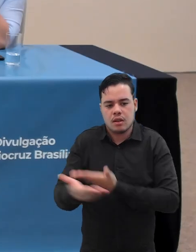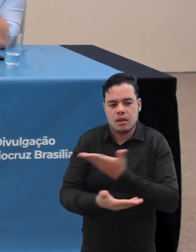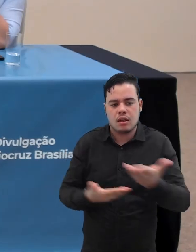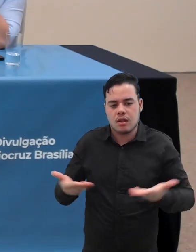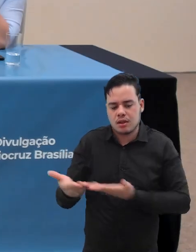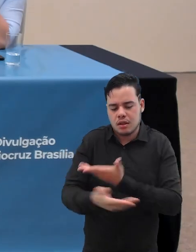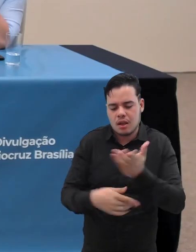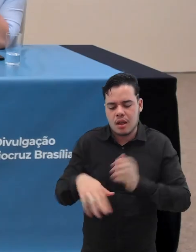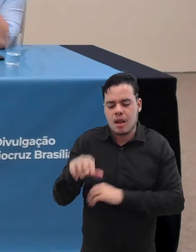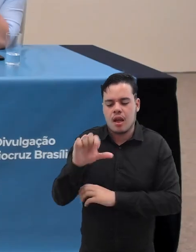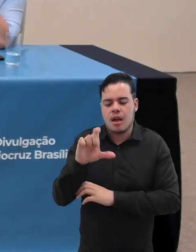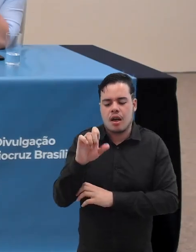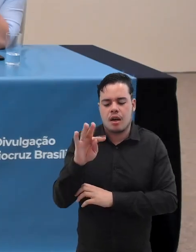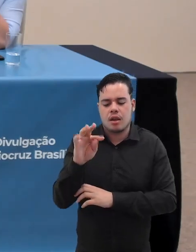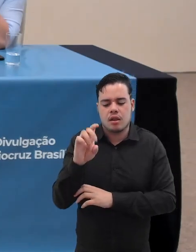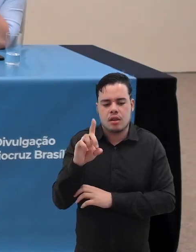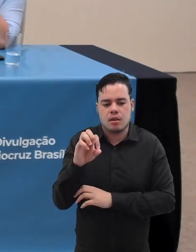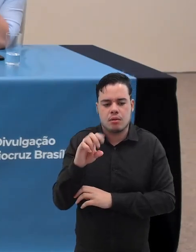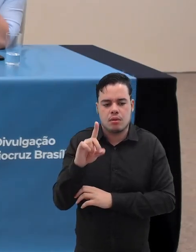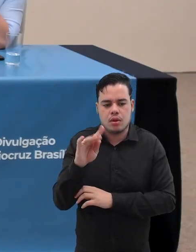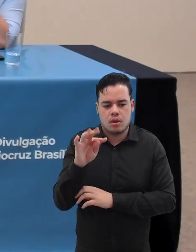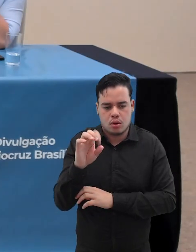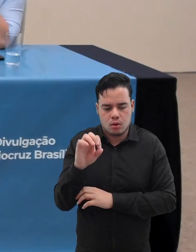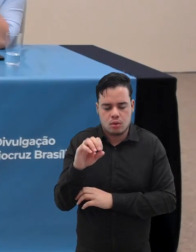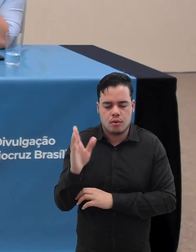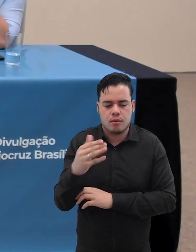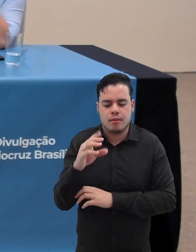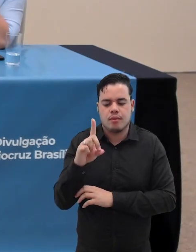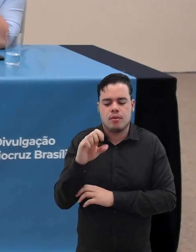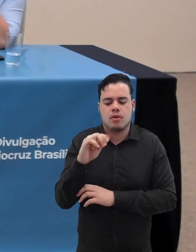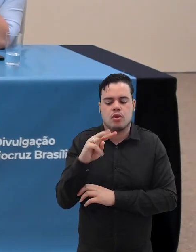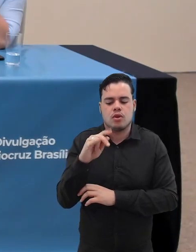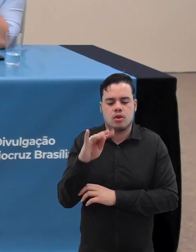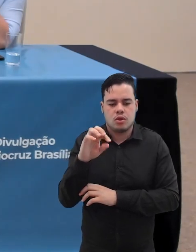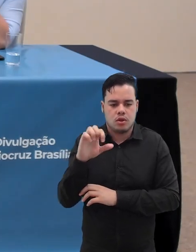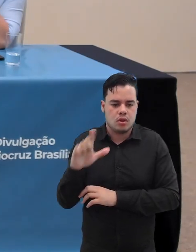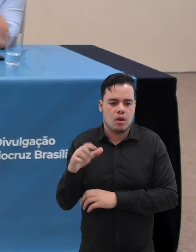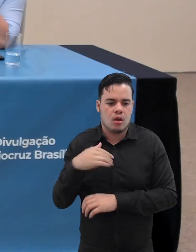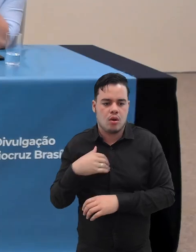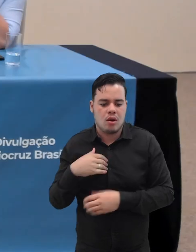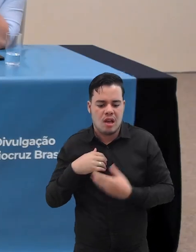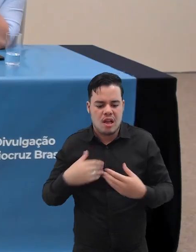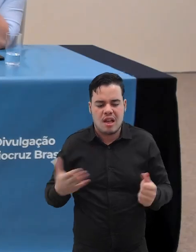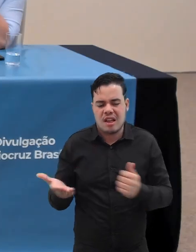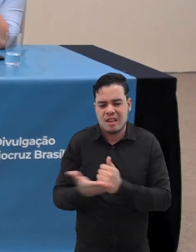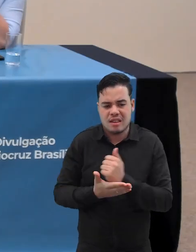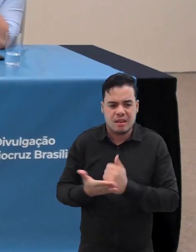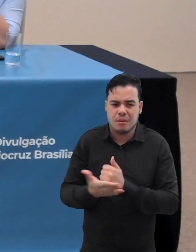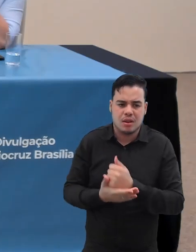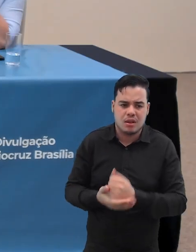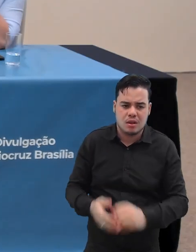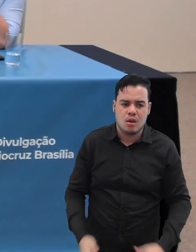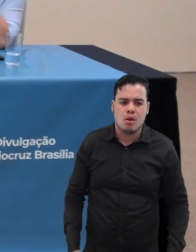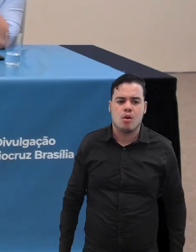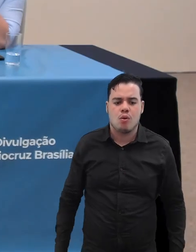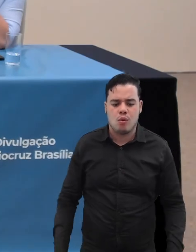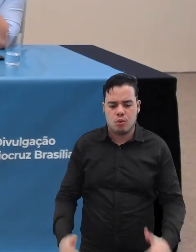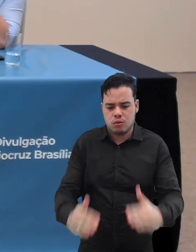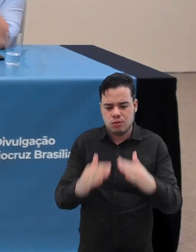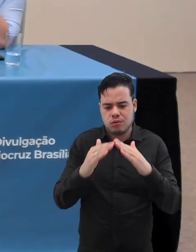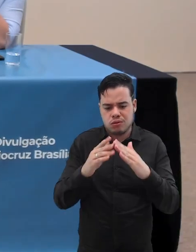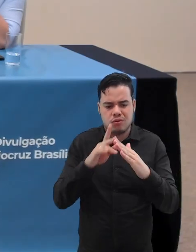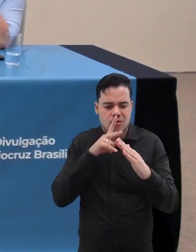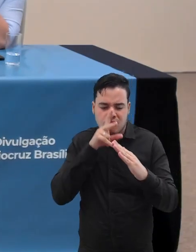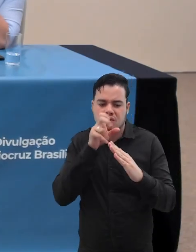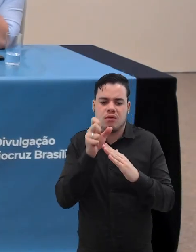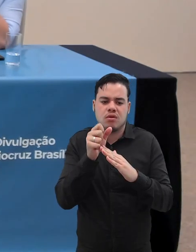letramento digital, educação científica e educação midiática. É esse tripé, né, que estrutura o programa Mais Ciência na